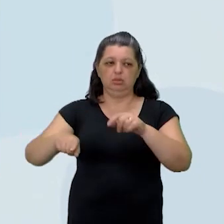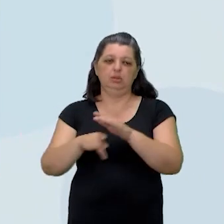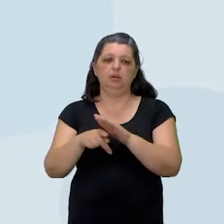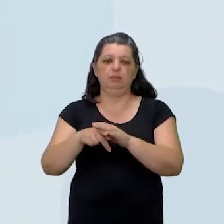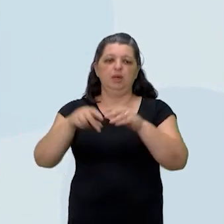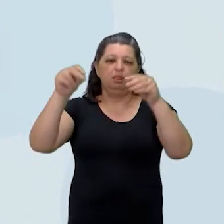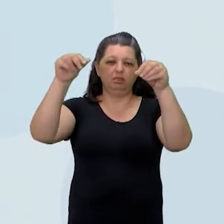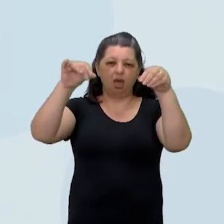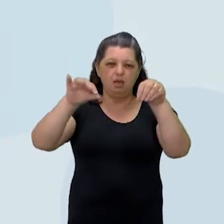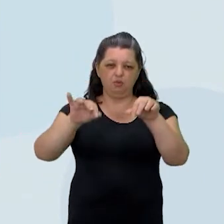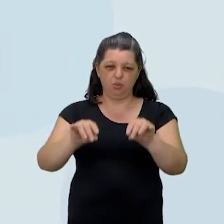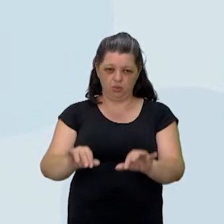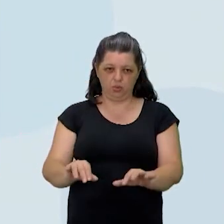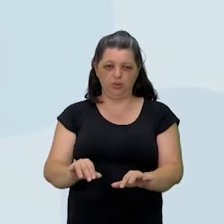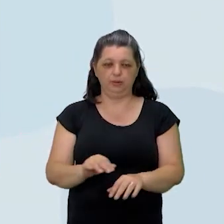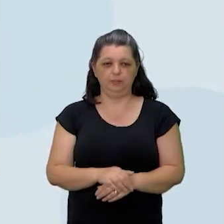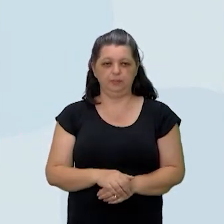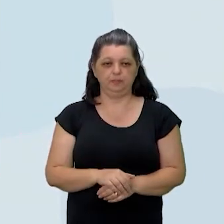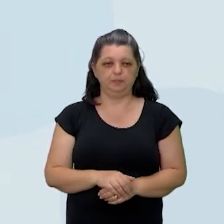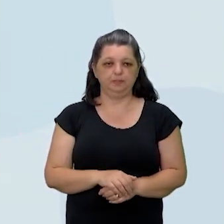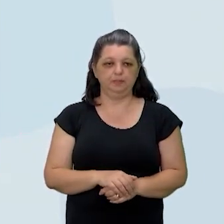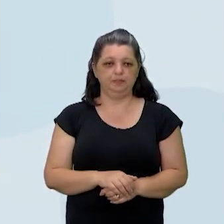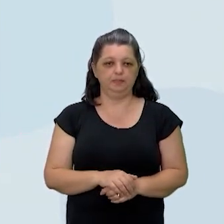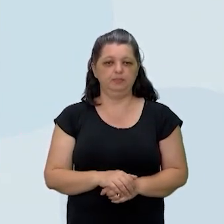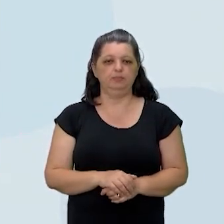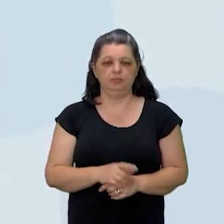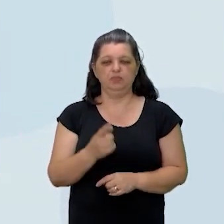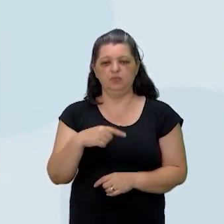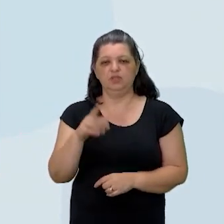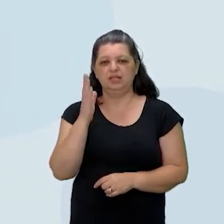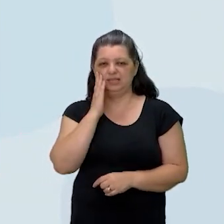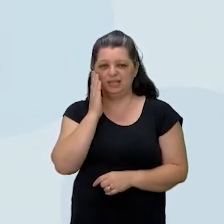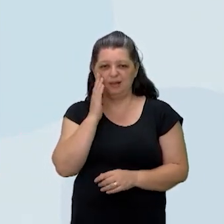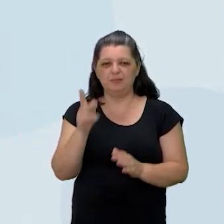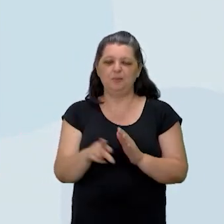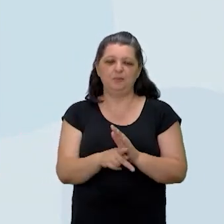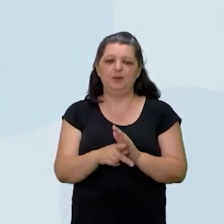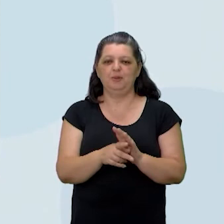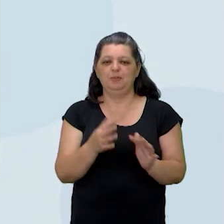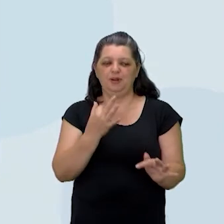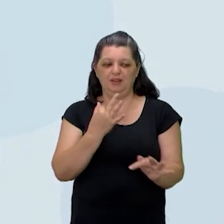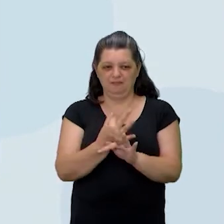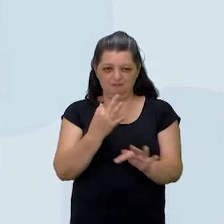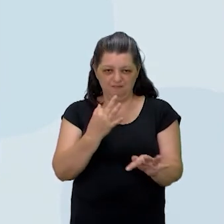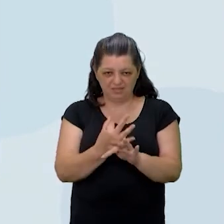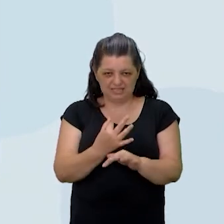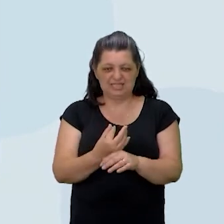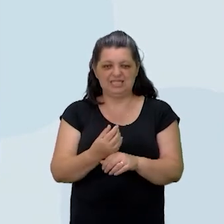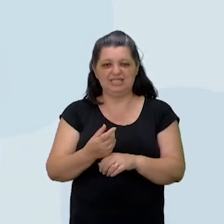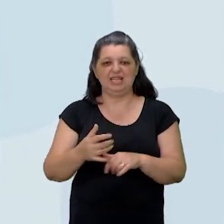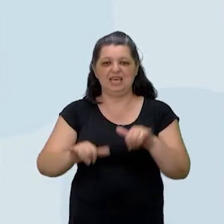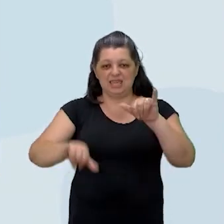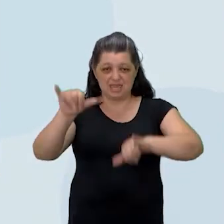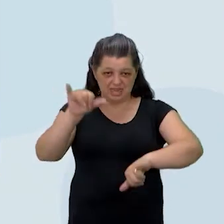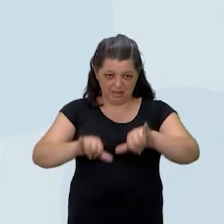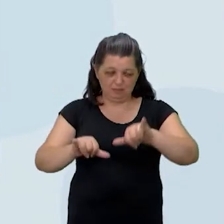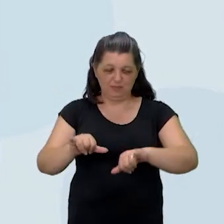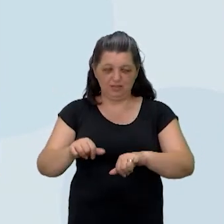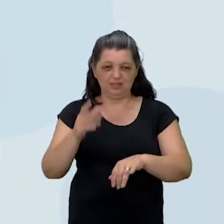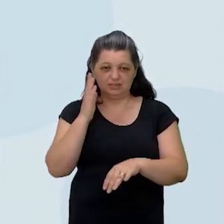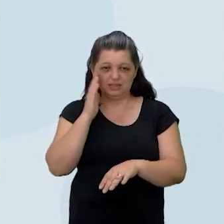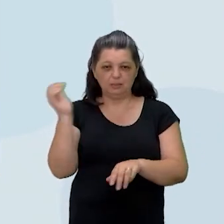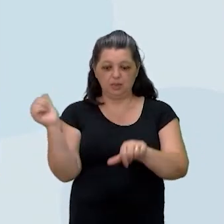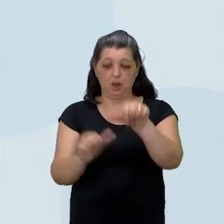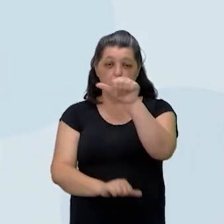na verdade, né, ô Giba, você aí que manja das físicas e das químicas da vida, a gente tem aí essa mudança